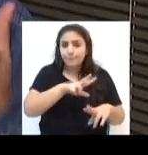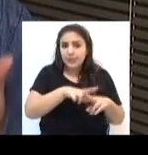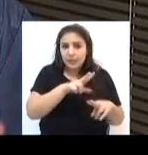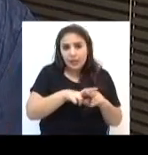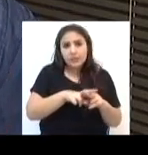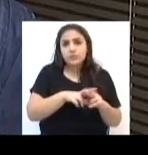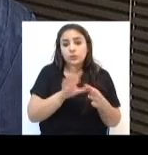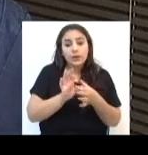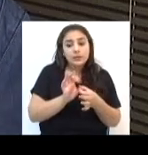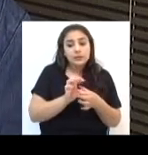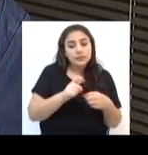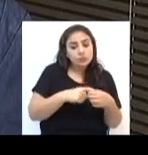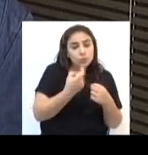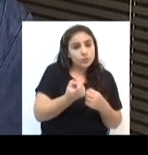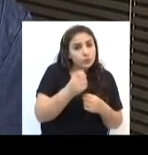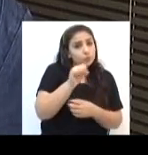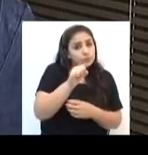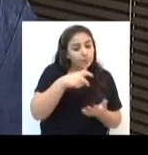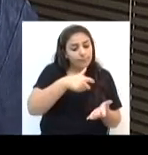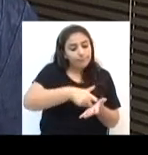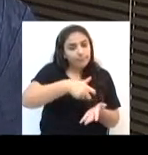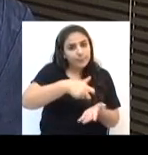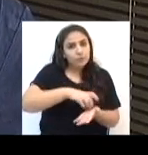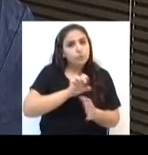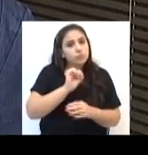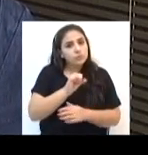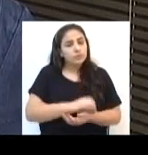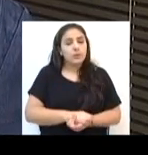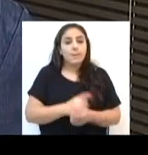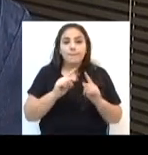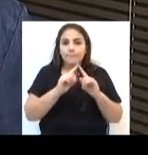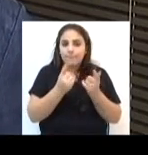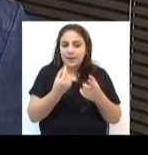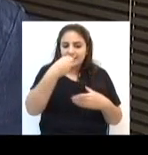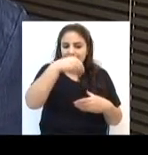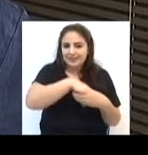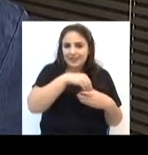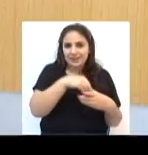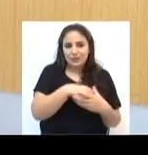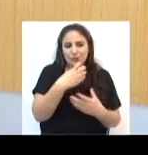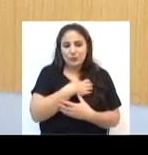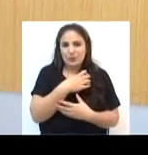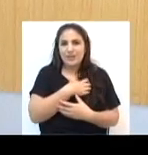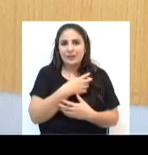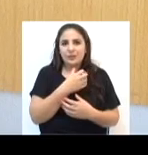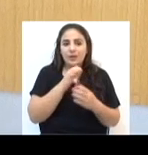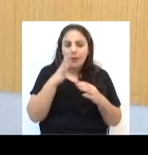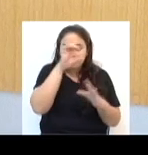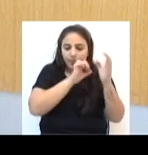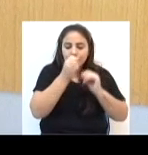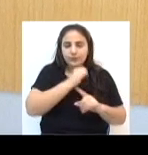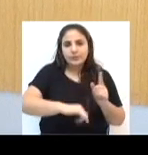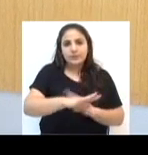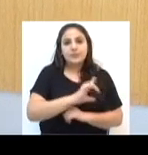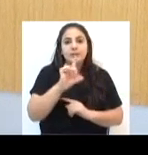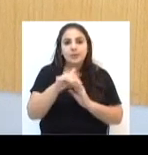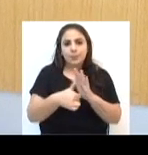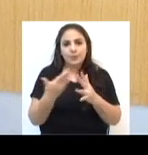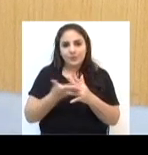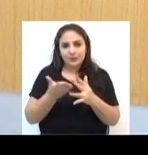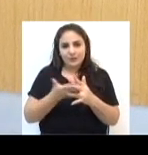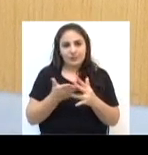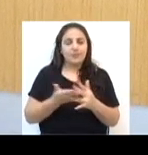expediente. Dalalana disse que não basta mudar os homens, é preciso mudar as leis. Desta forma, ele se posiciona